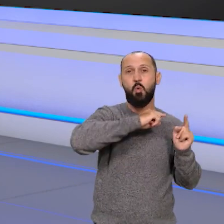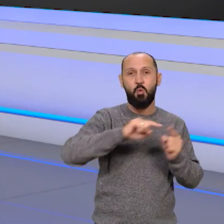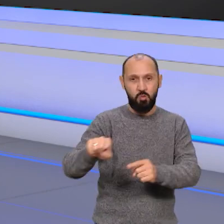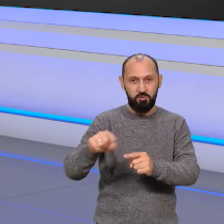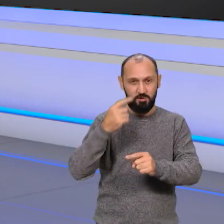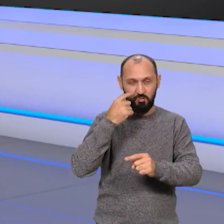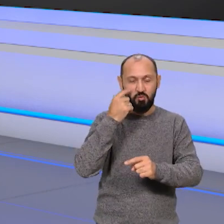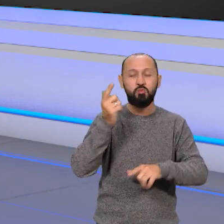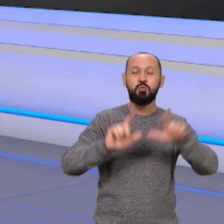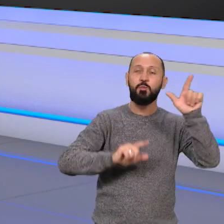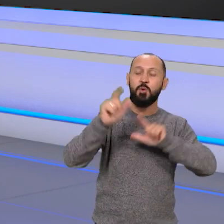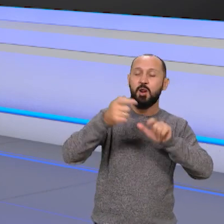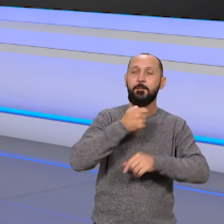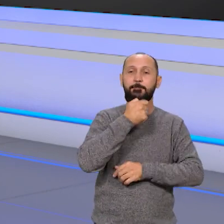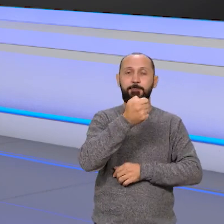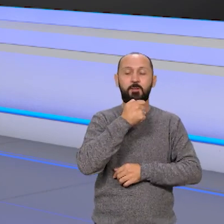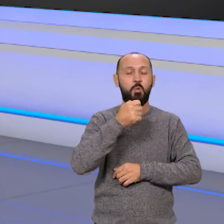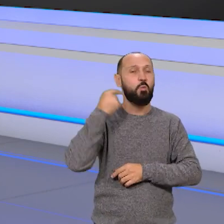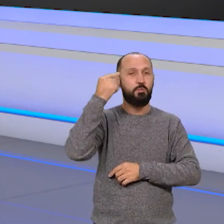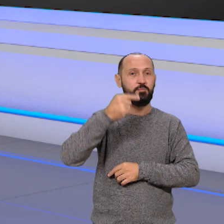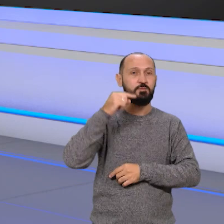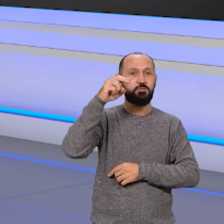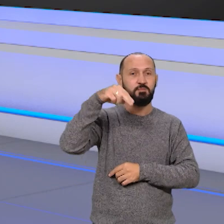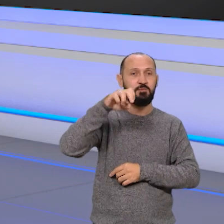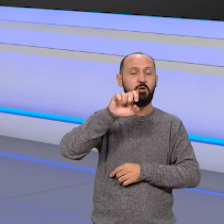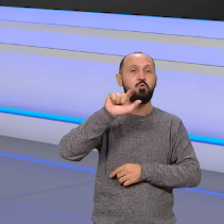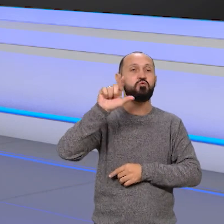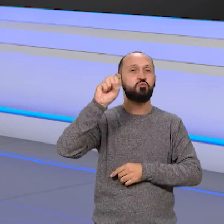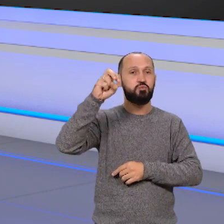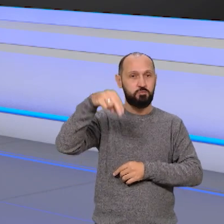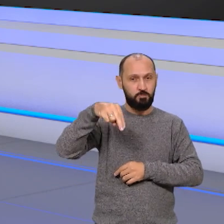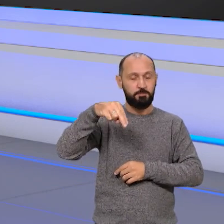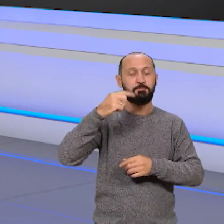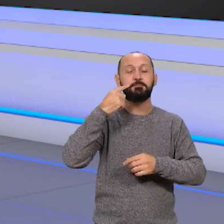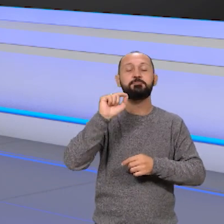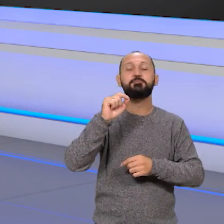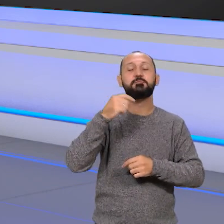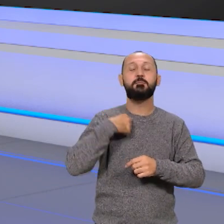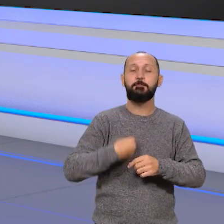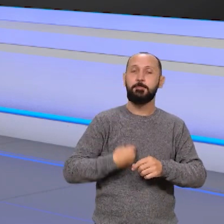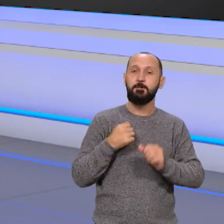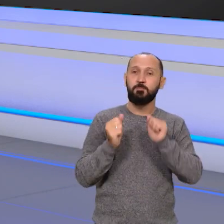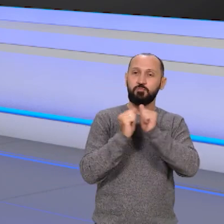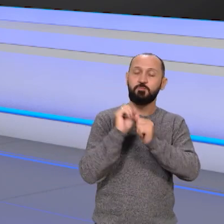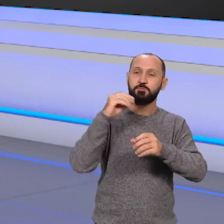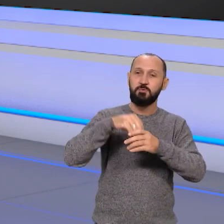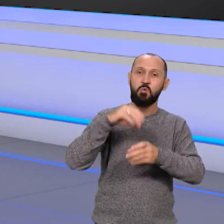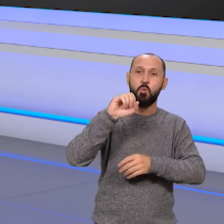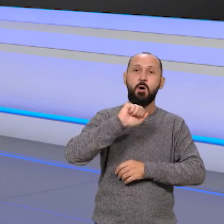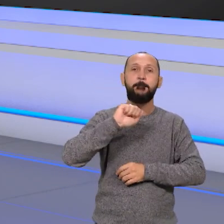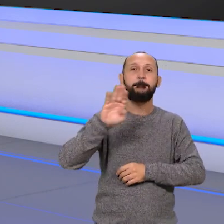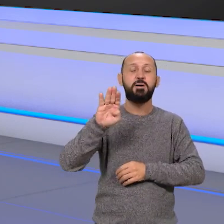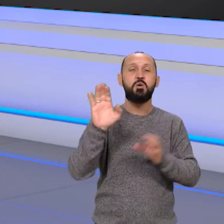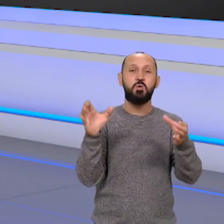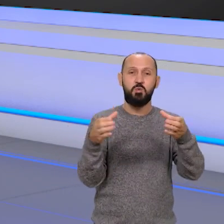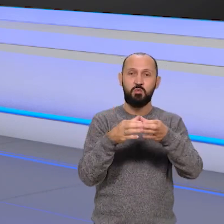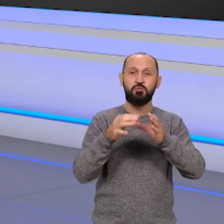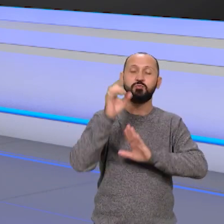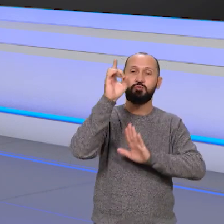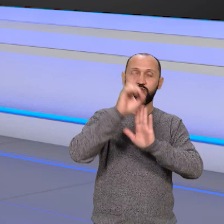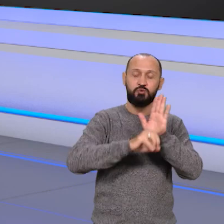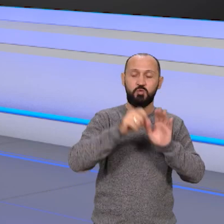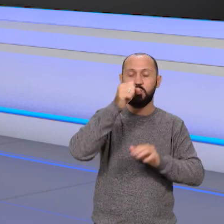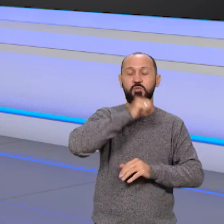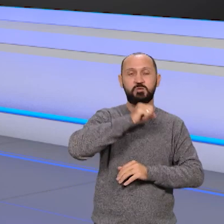idosa. E o programa Considerações entrevista o advogado Nelson Passos Alfonso, que preside na OBMS,